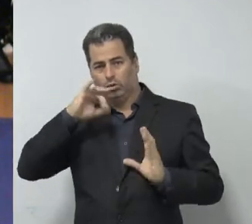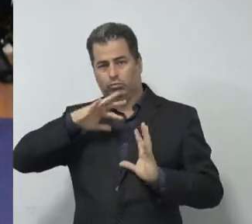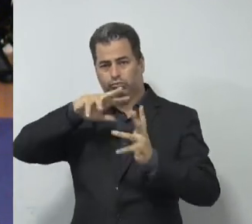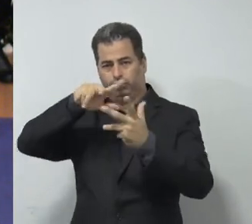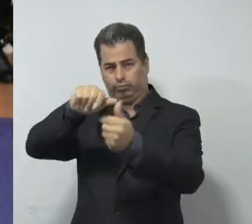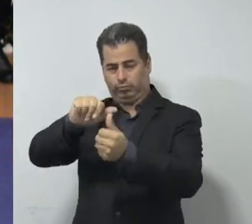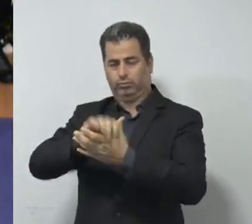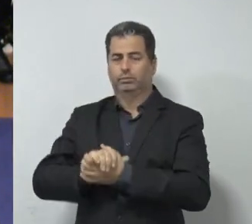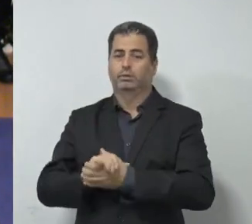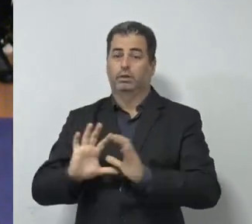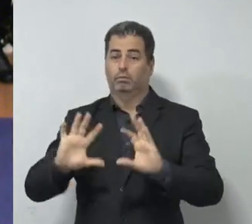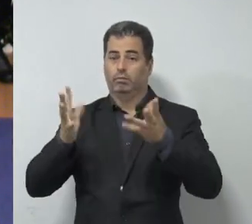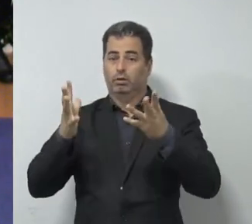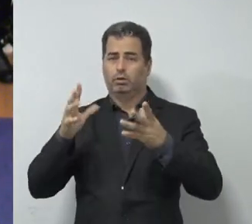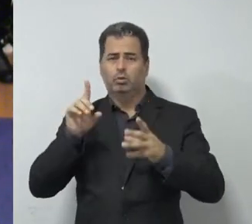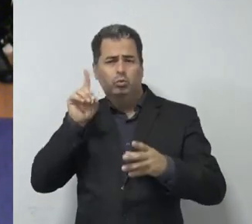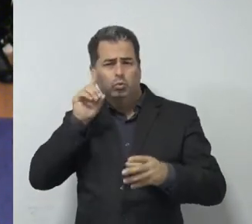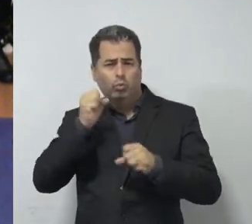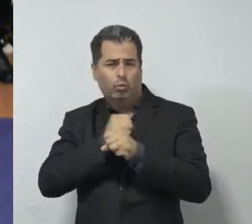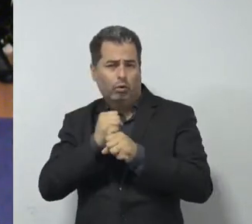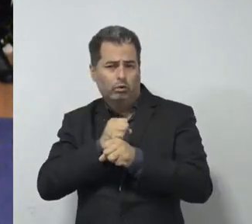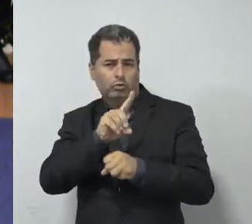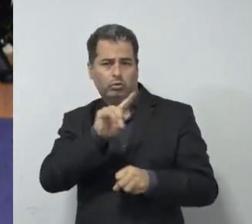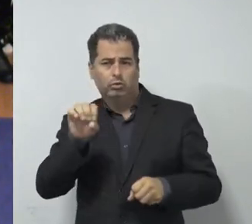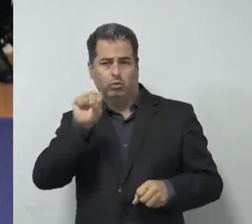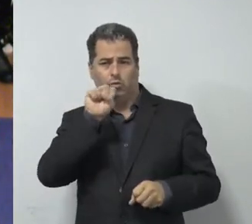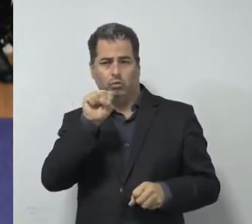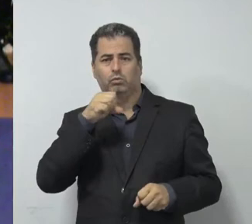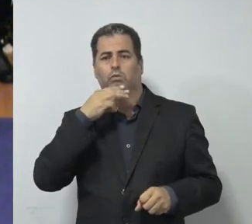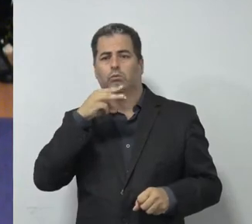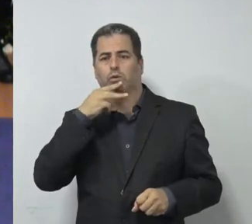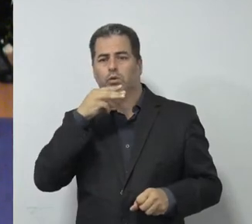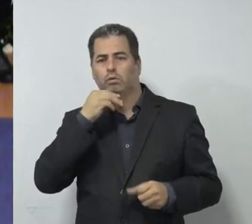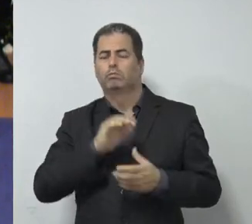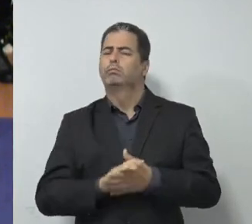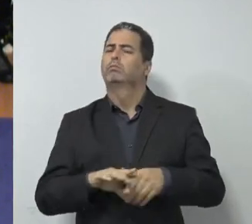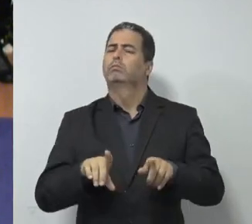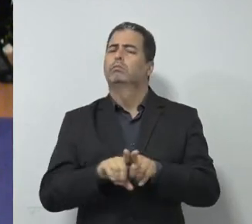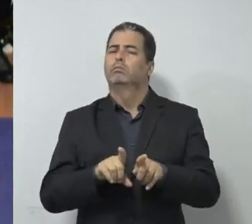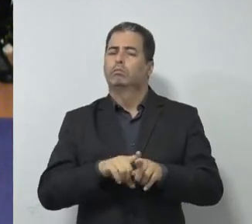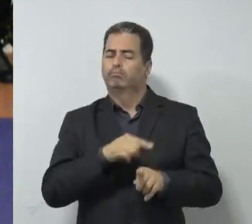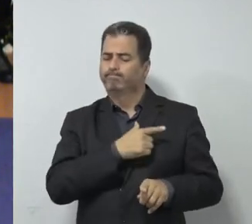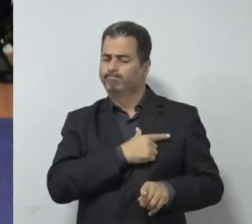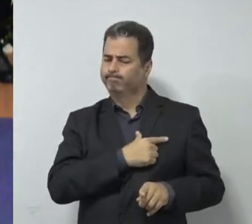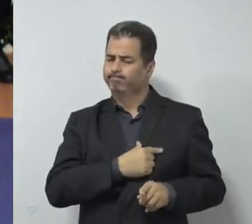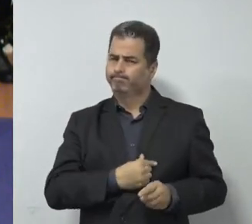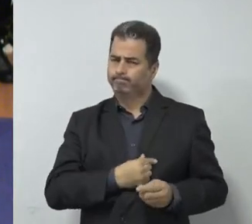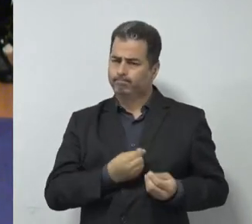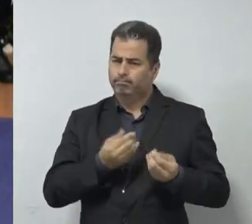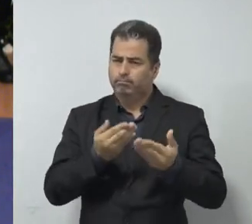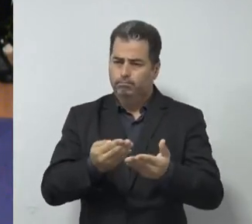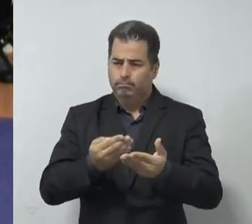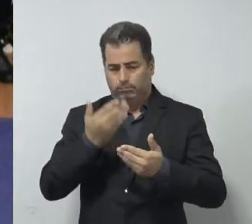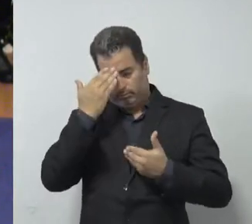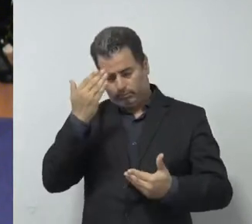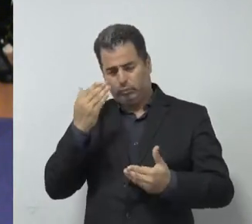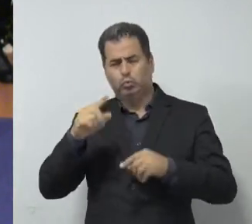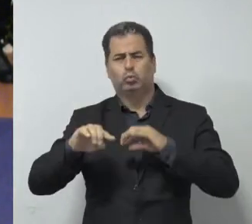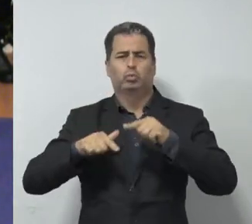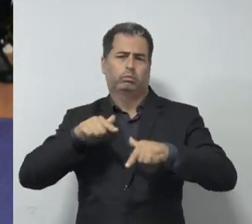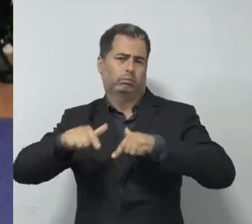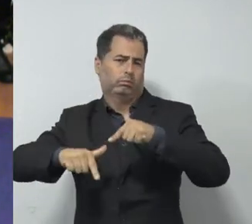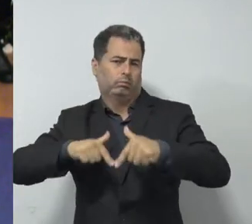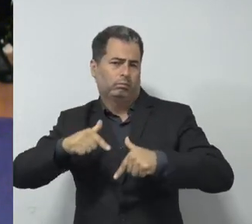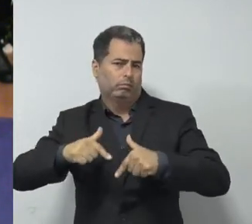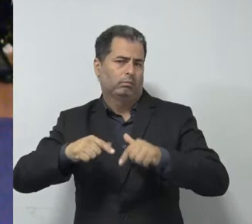Mulher, celebrado anualmente em 8 de março, e em reconhecimento aos serviços prestados ao desenvolvimento